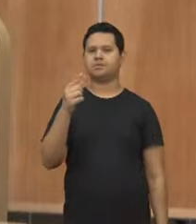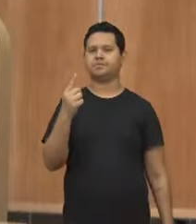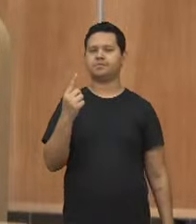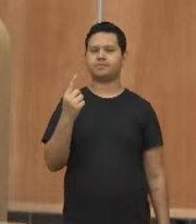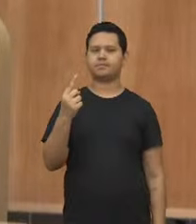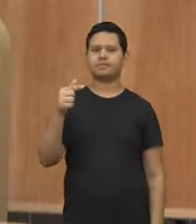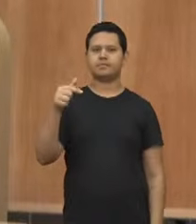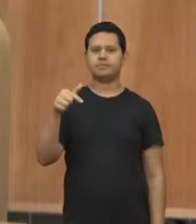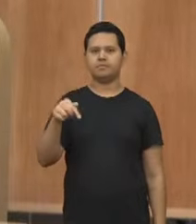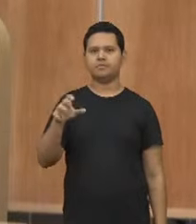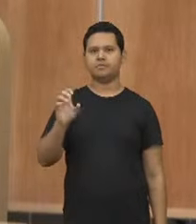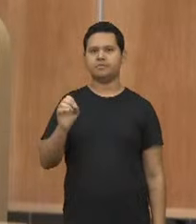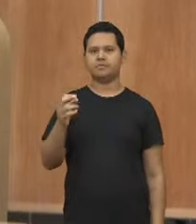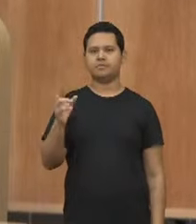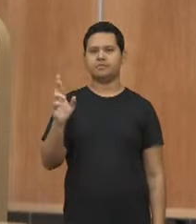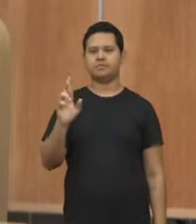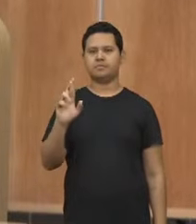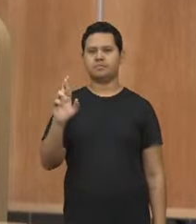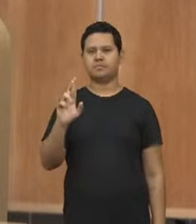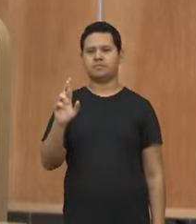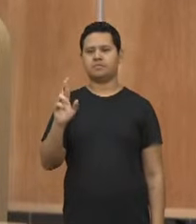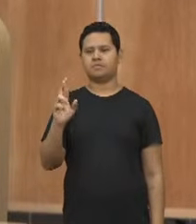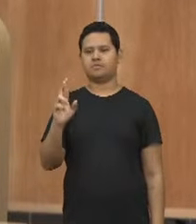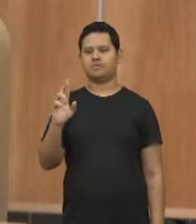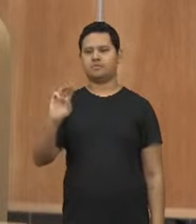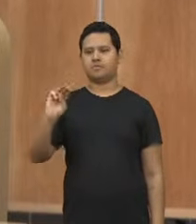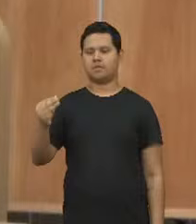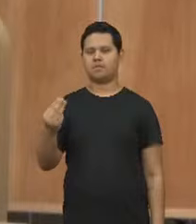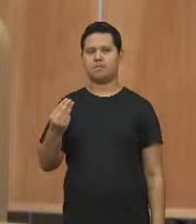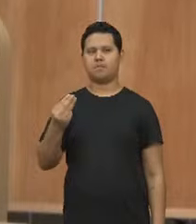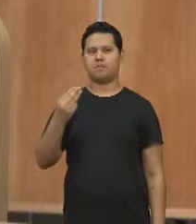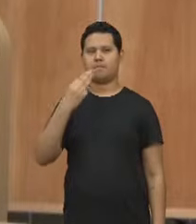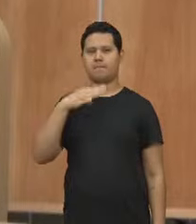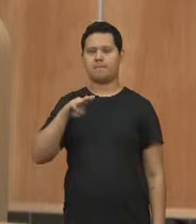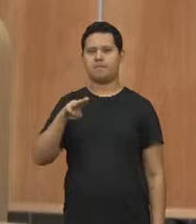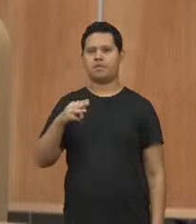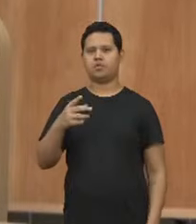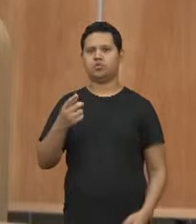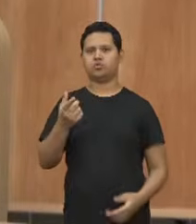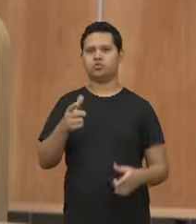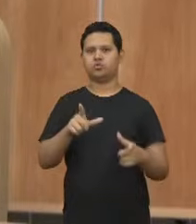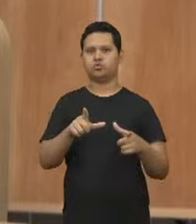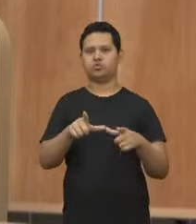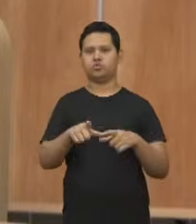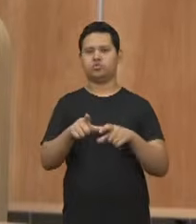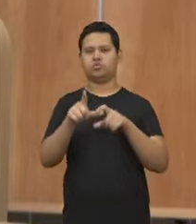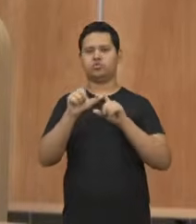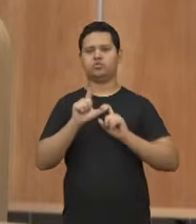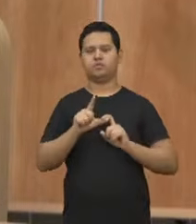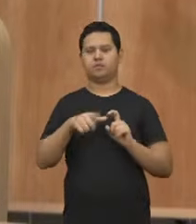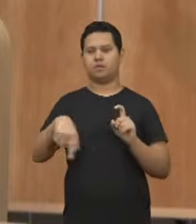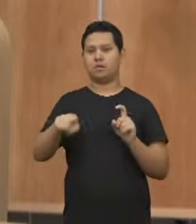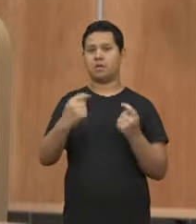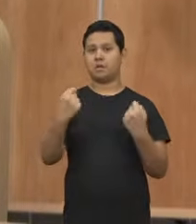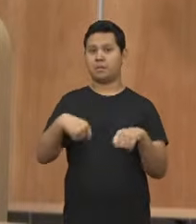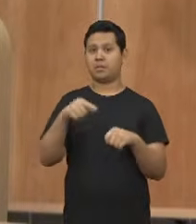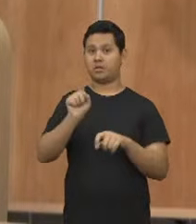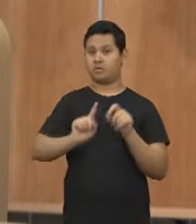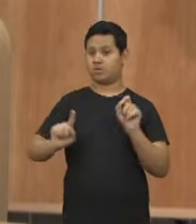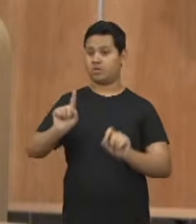dívida, primeira coisa, para você manter essa cidade saudável, você vai ter